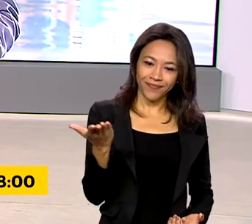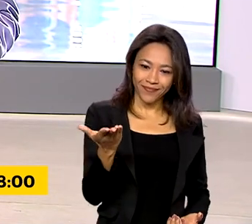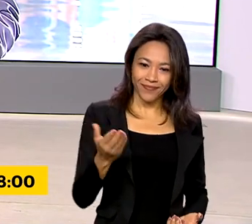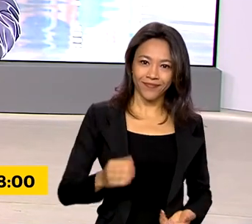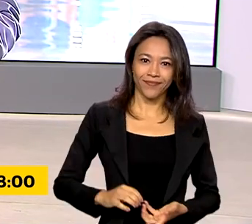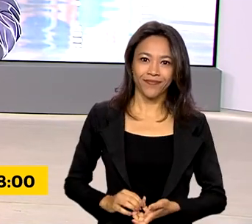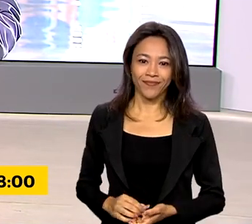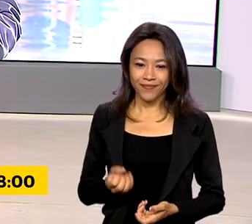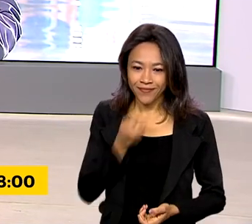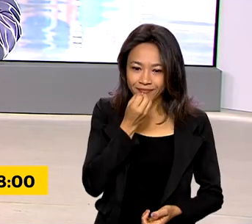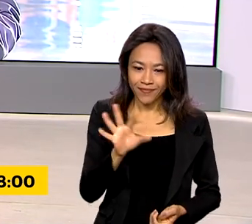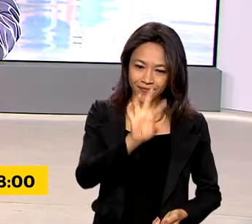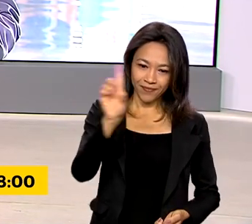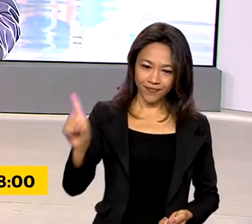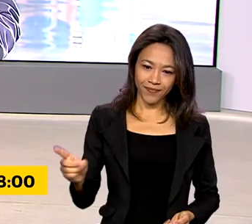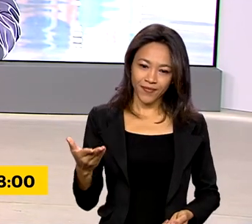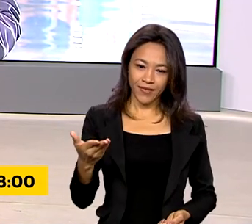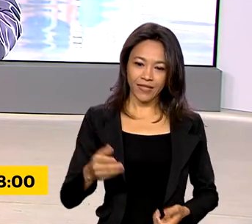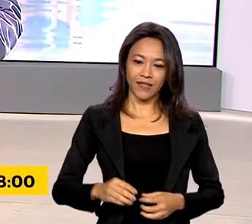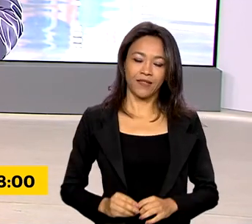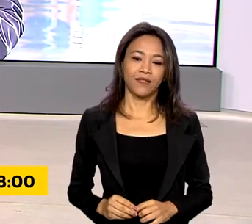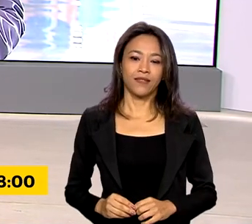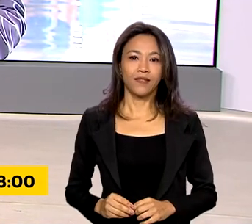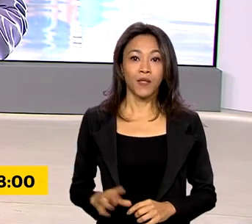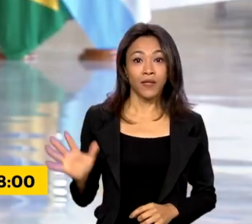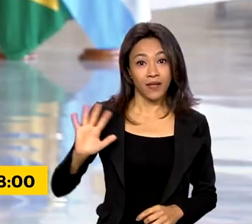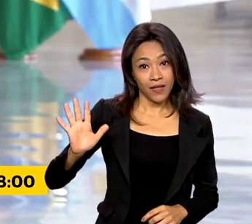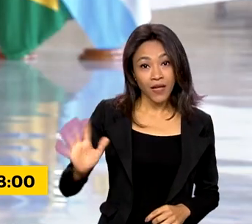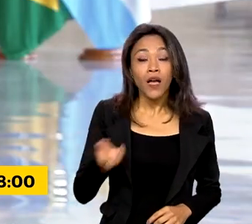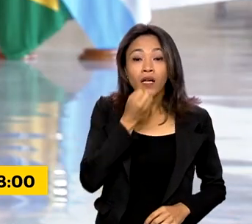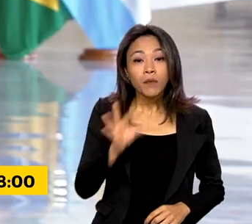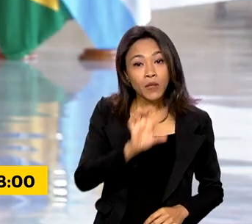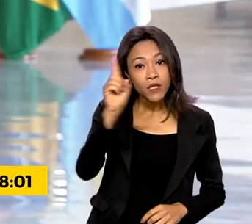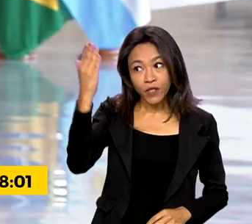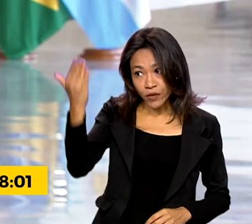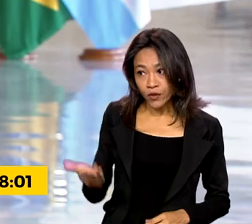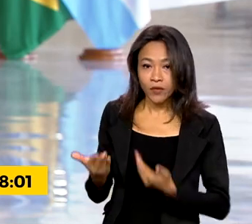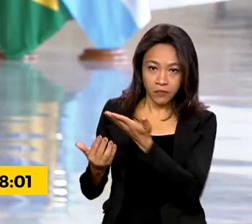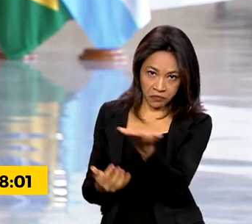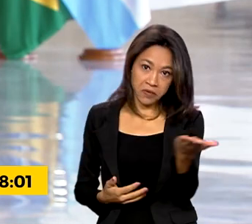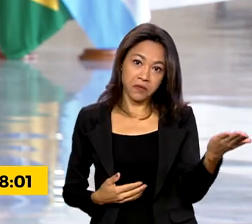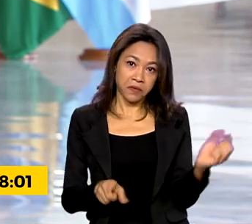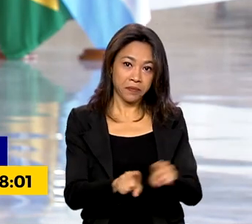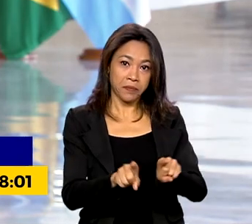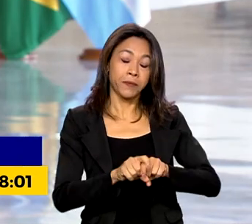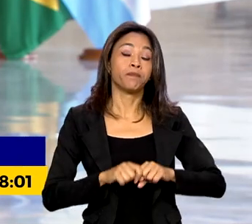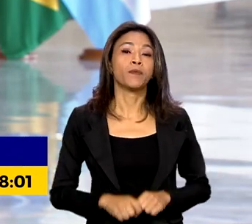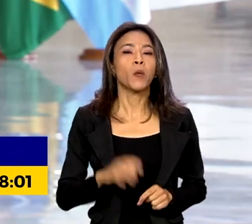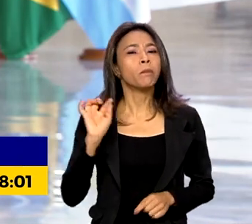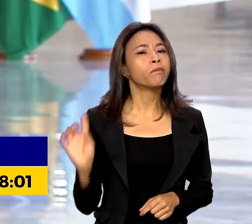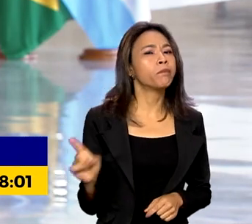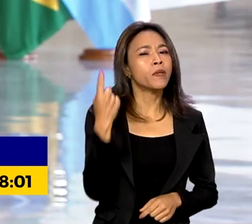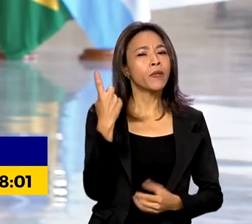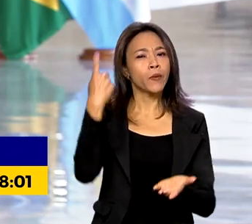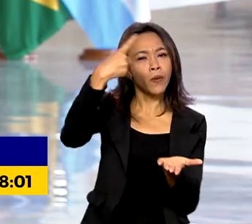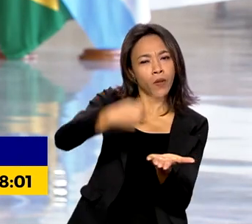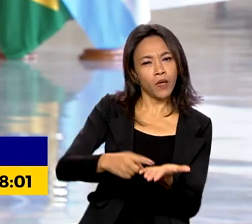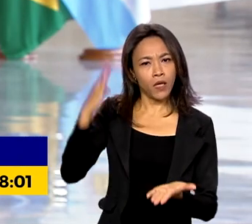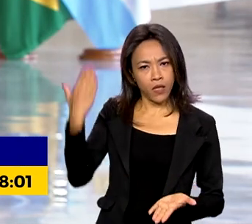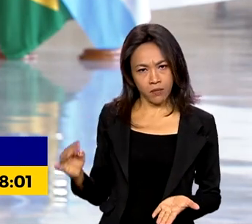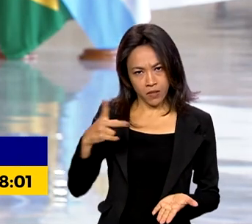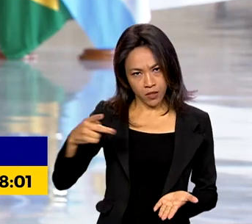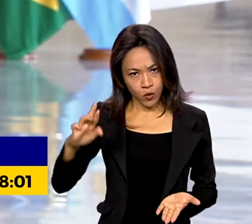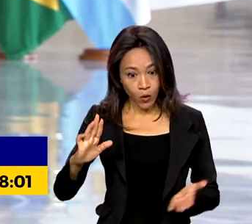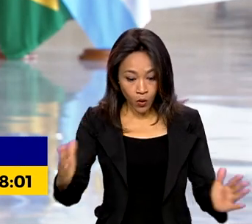de Queiroz. Bom dia, Glauco. Olá, Vanessa, bom dia para você, bom dia a todos. Olha, o primeiro compromisso, né, do presidente Lula